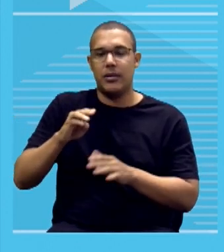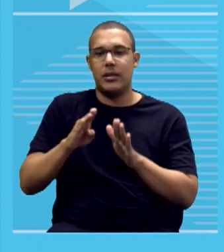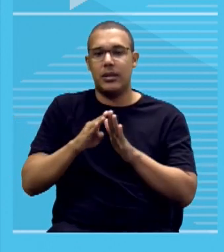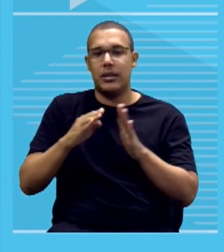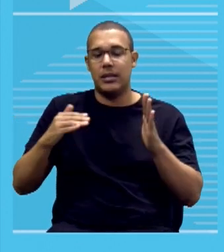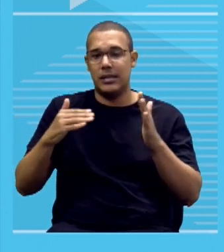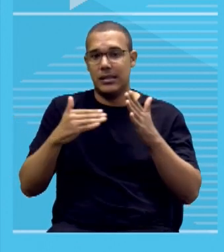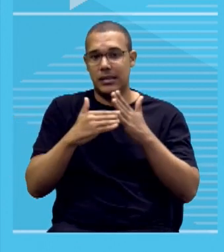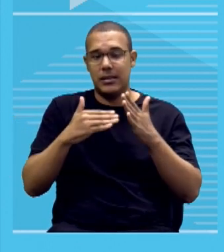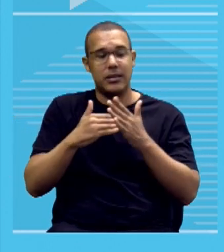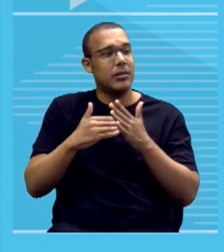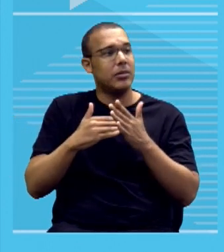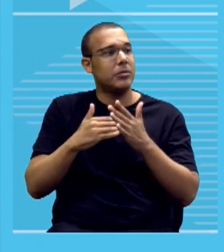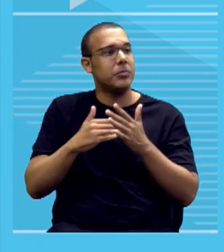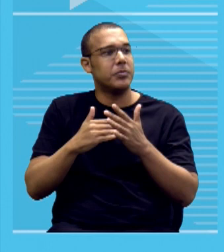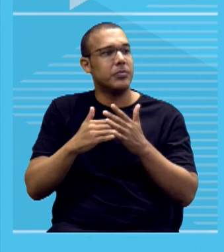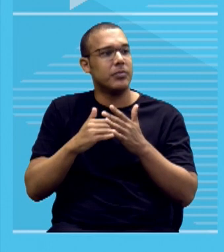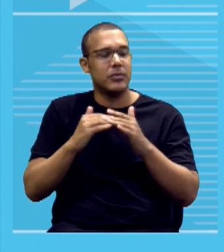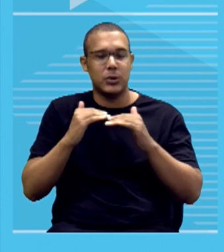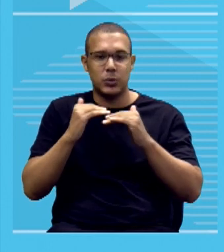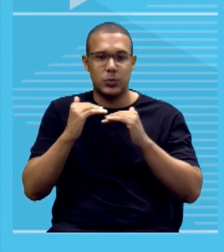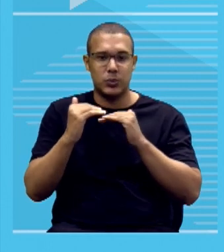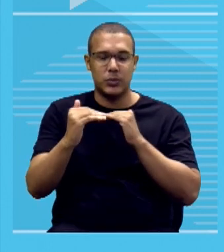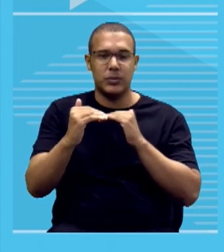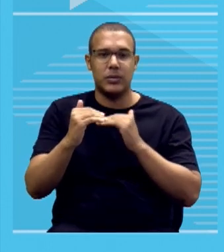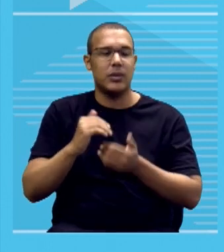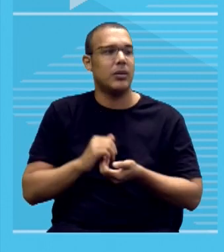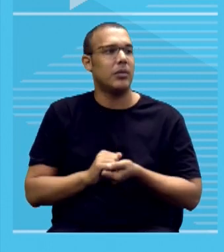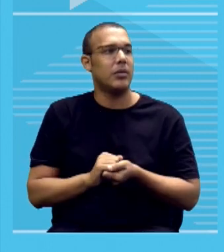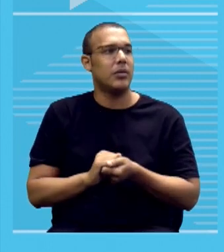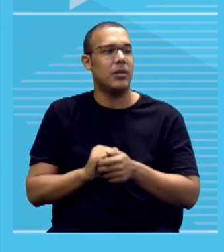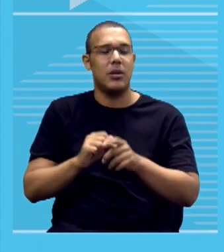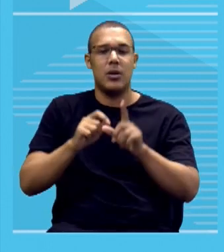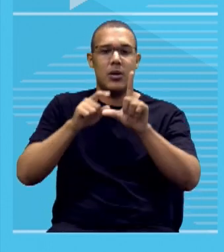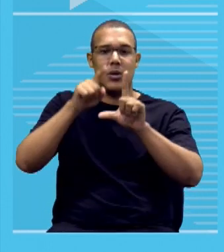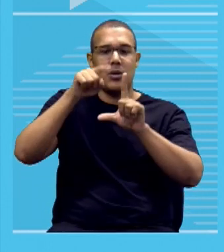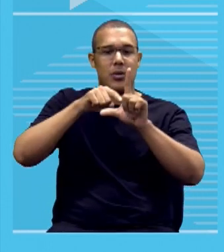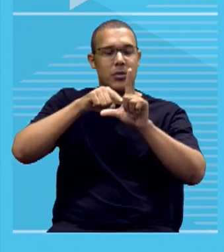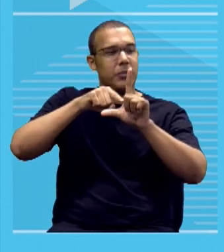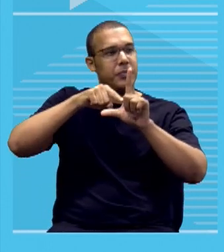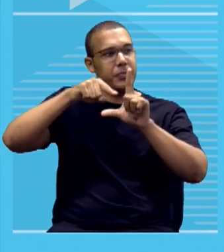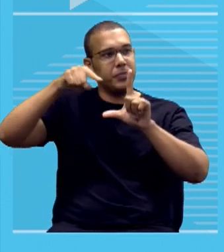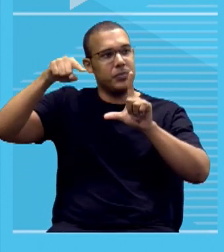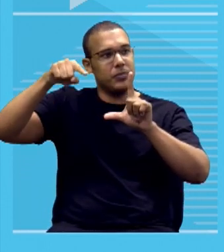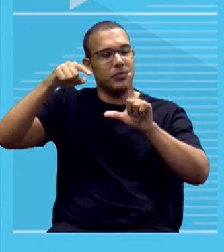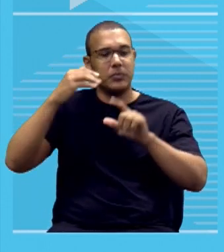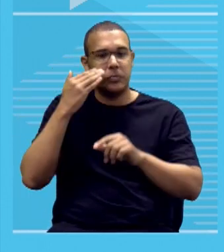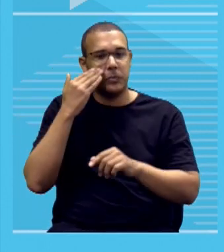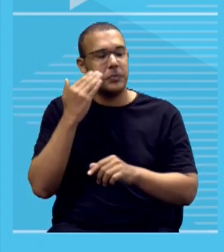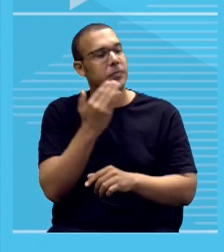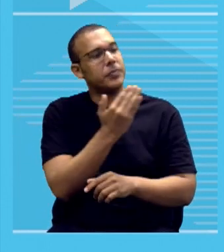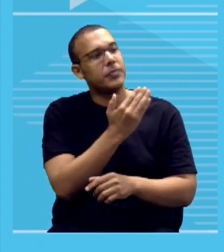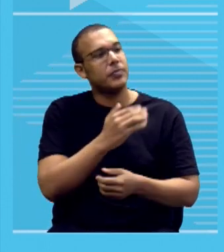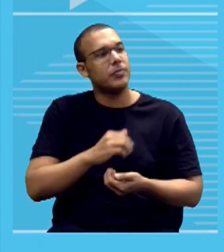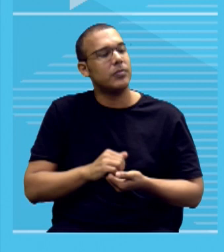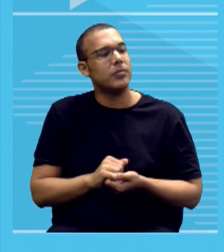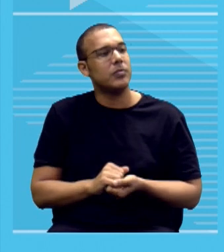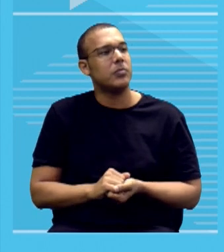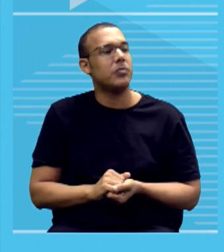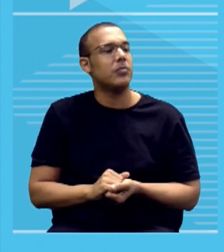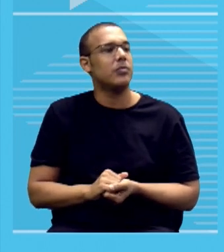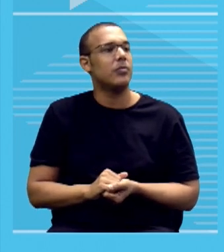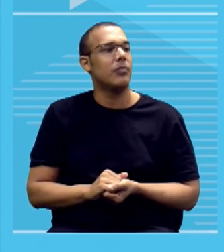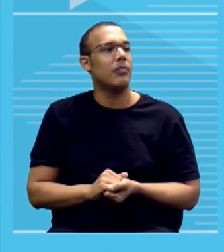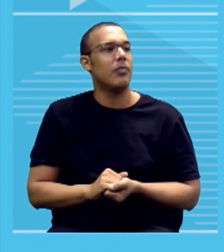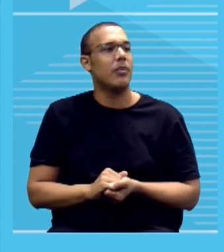resistência linha são constantes. O gráfico obtido é uma reta conforme a figura a seguir. Percebam o seguinte, que antes